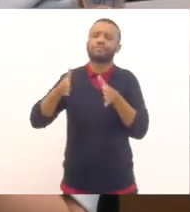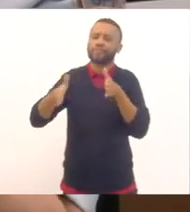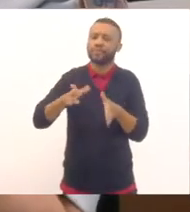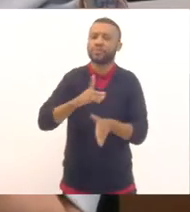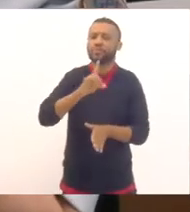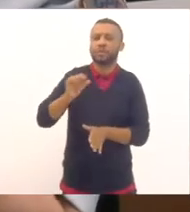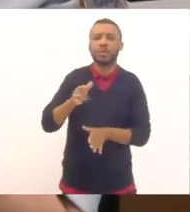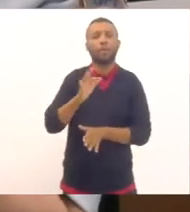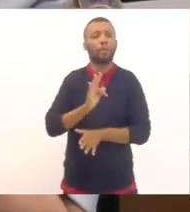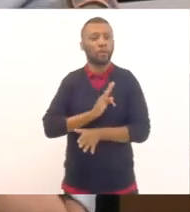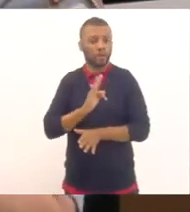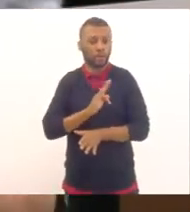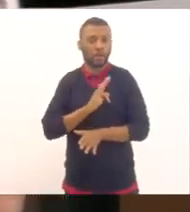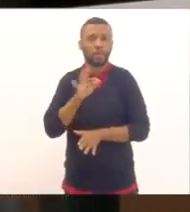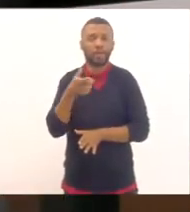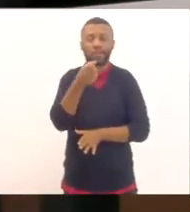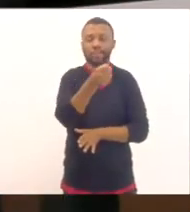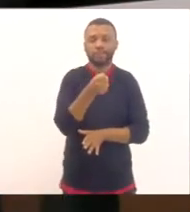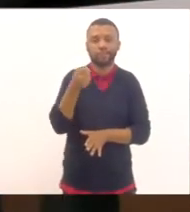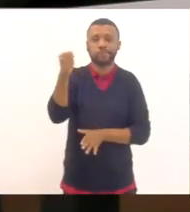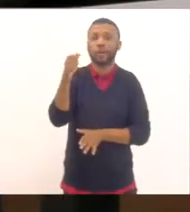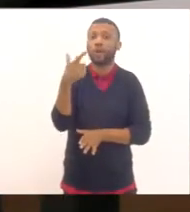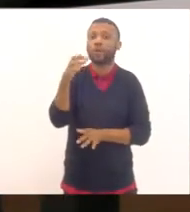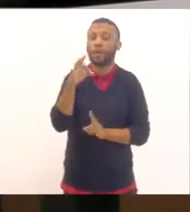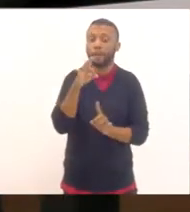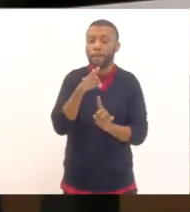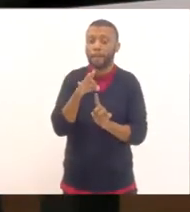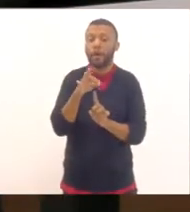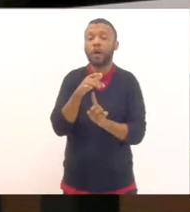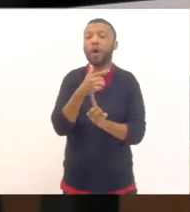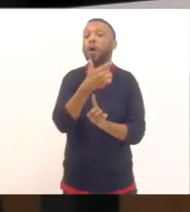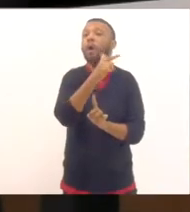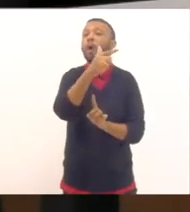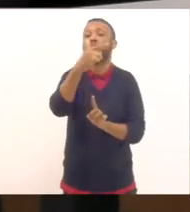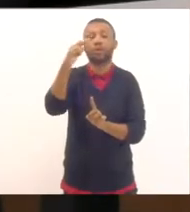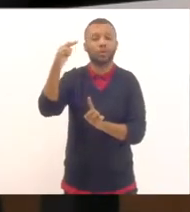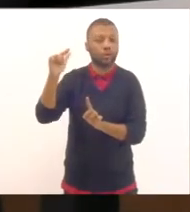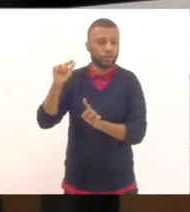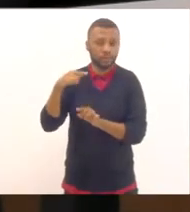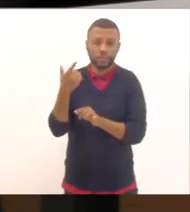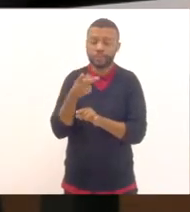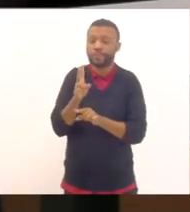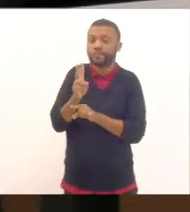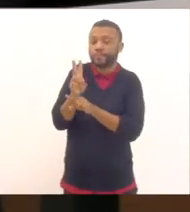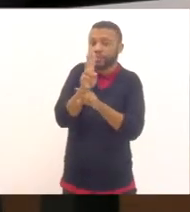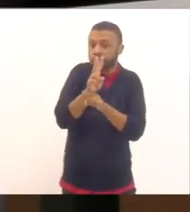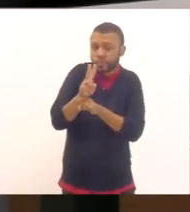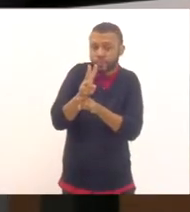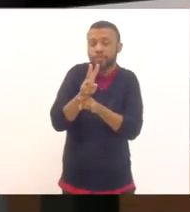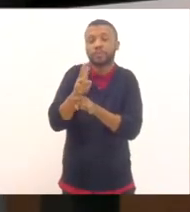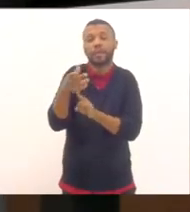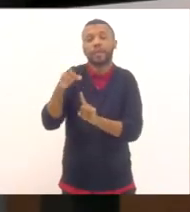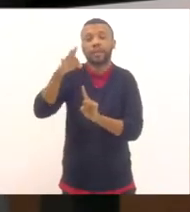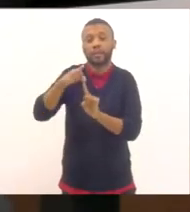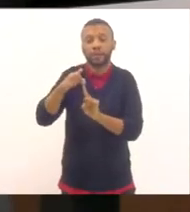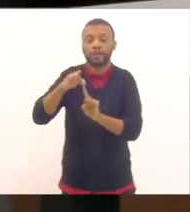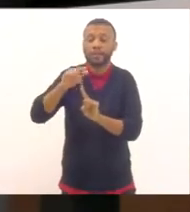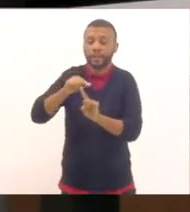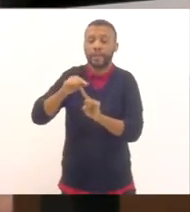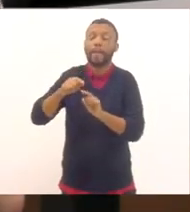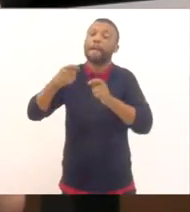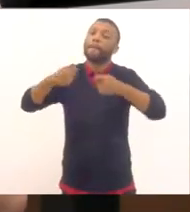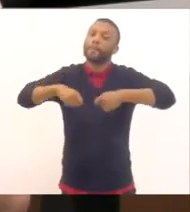policiamento é deslocado para outras Estações para patrulhar outras Estações toma descobrimos as estações com mais necessidade de policiamento no